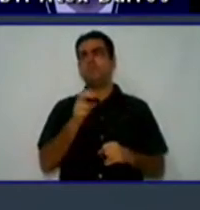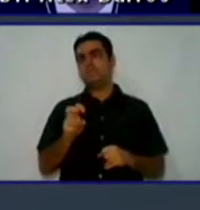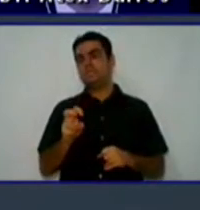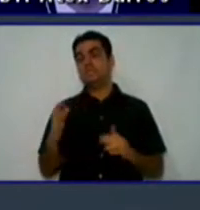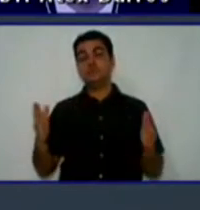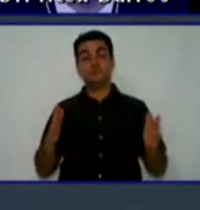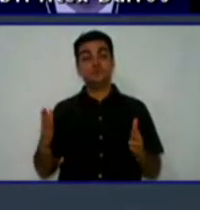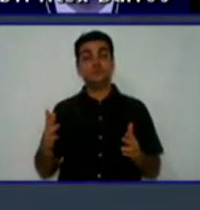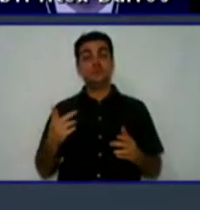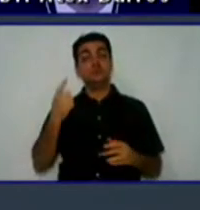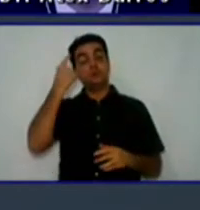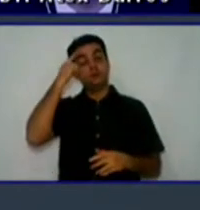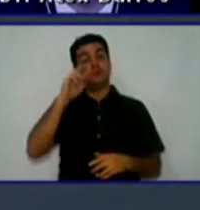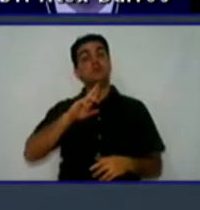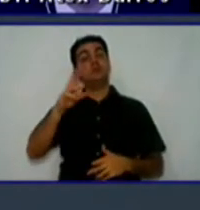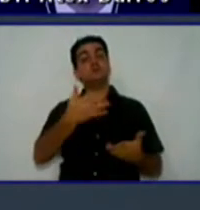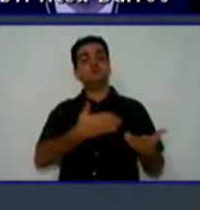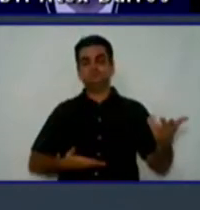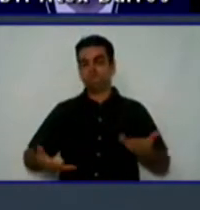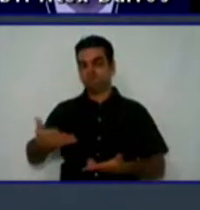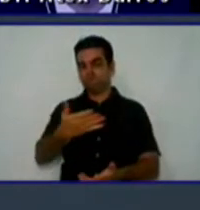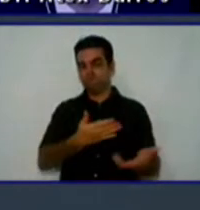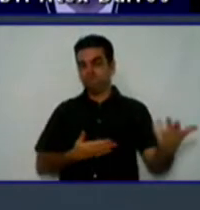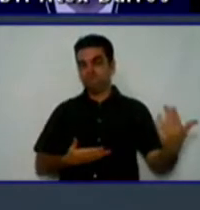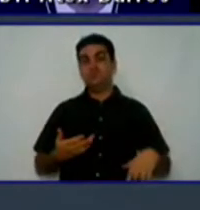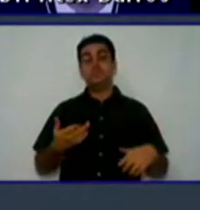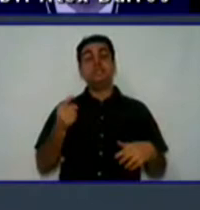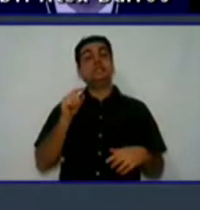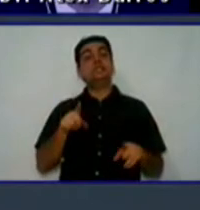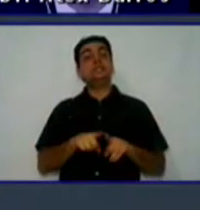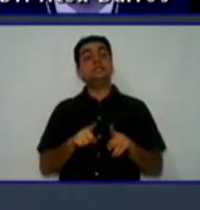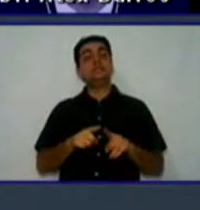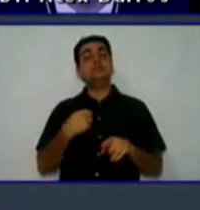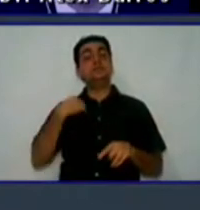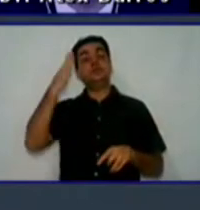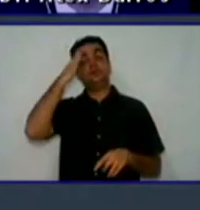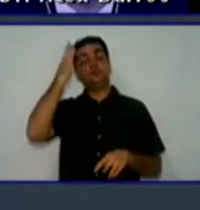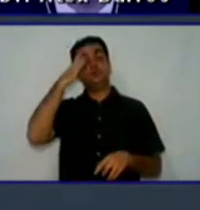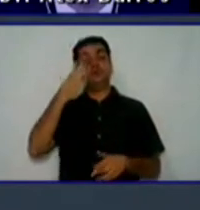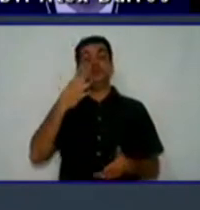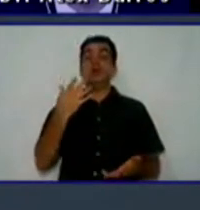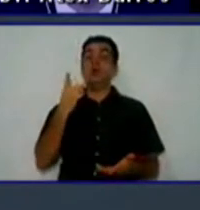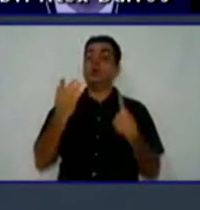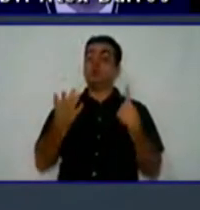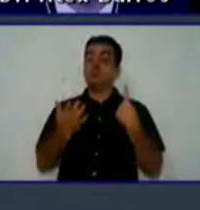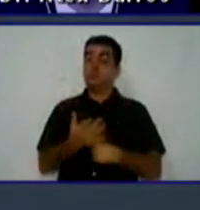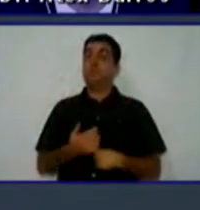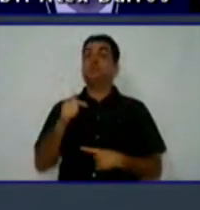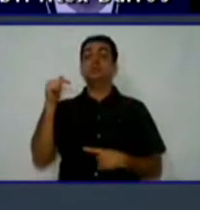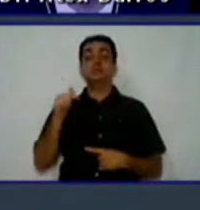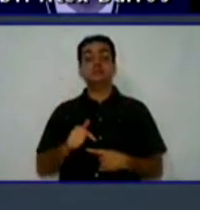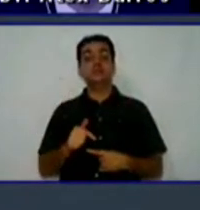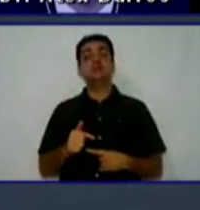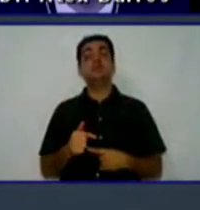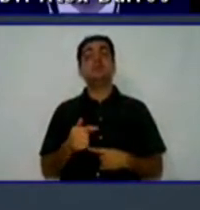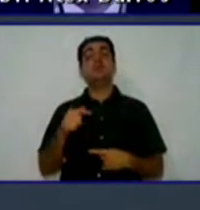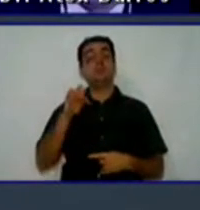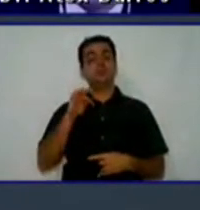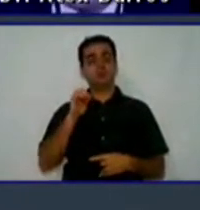em respeito ao princípio da colegialidade, consoante entendimento firmado pela maioria